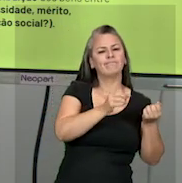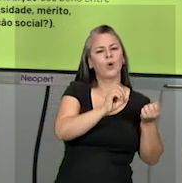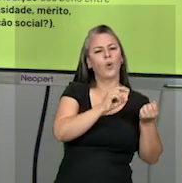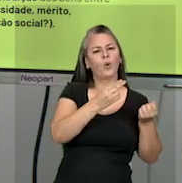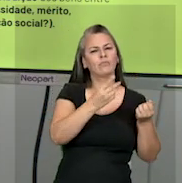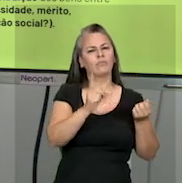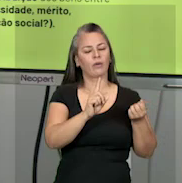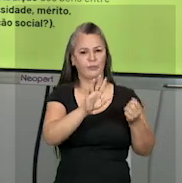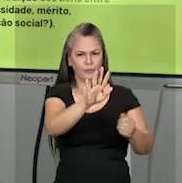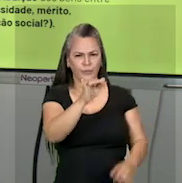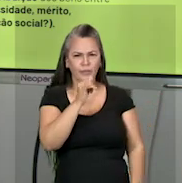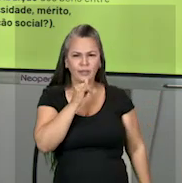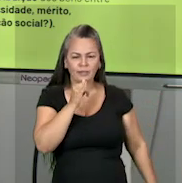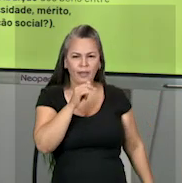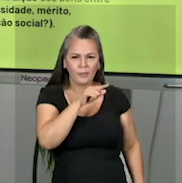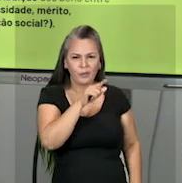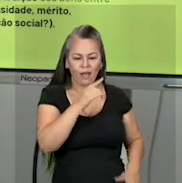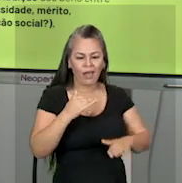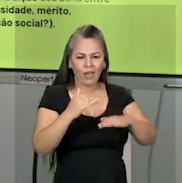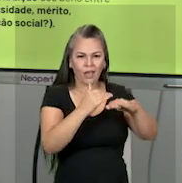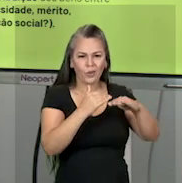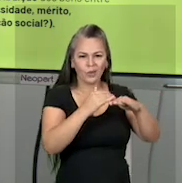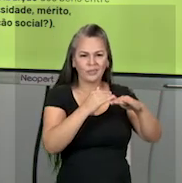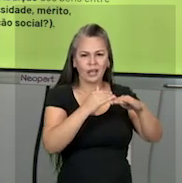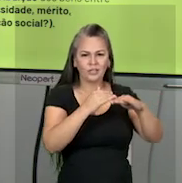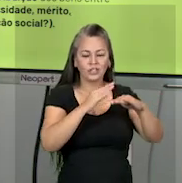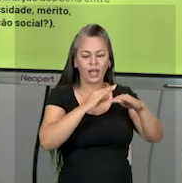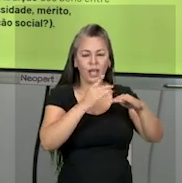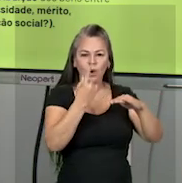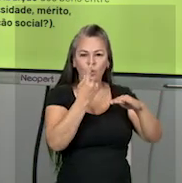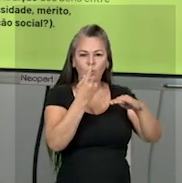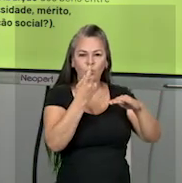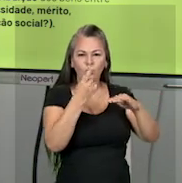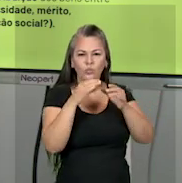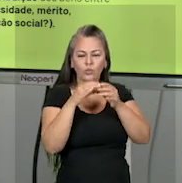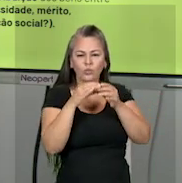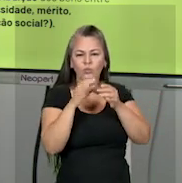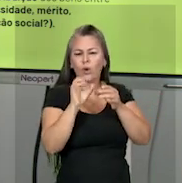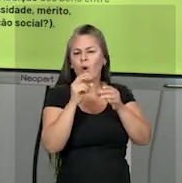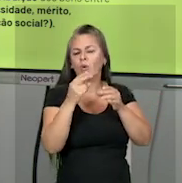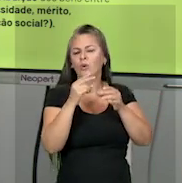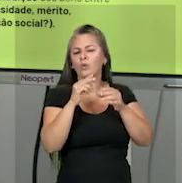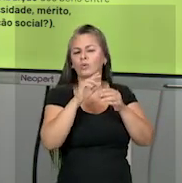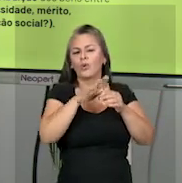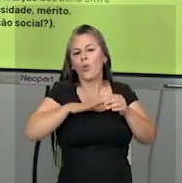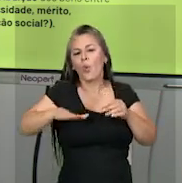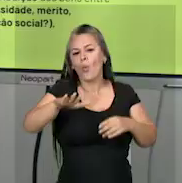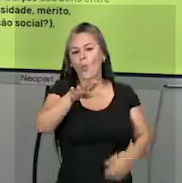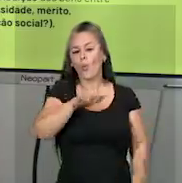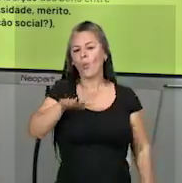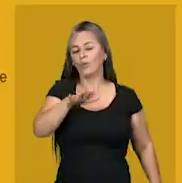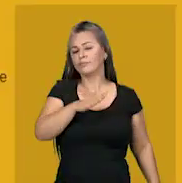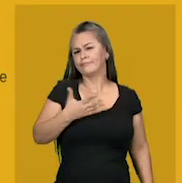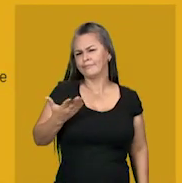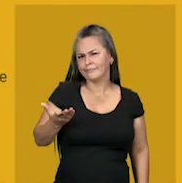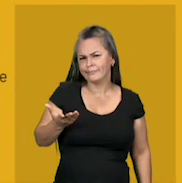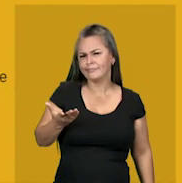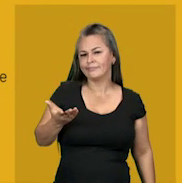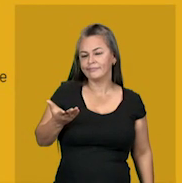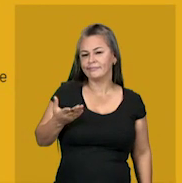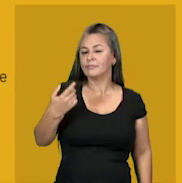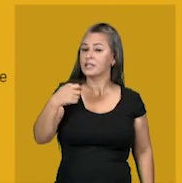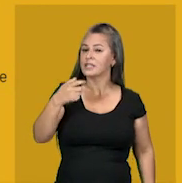as pessoas? São muitas pessoas? É uma pessoa só? Poucas? Quantas pessoas são consideradas iguais nessa